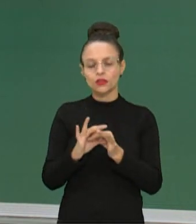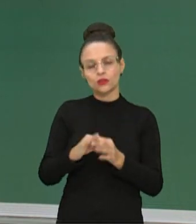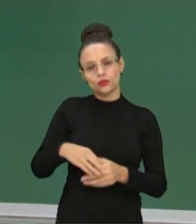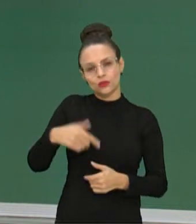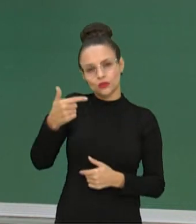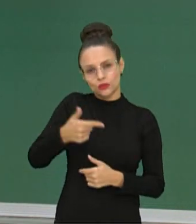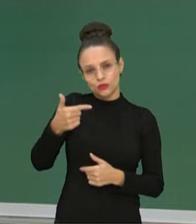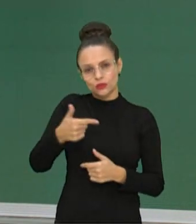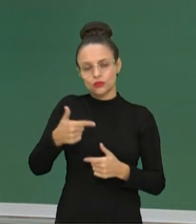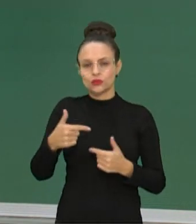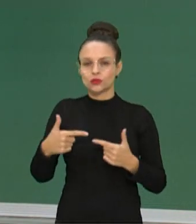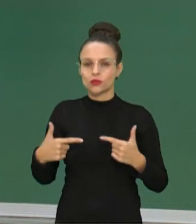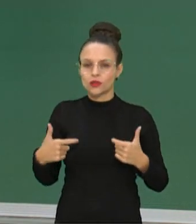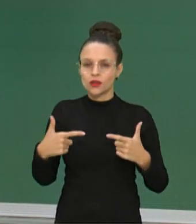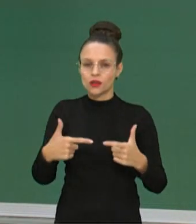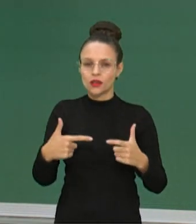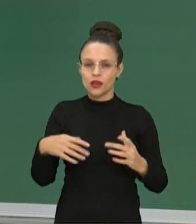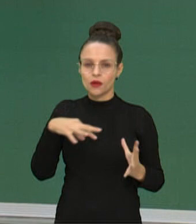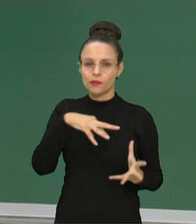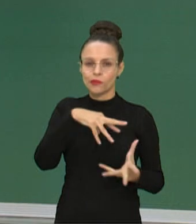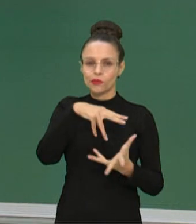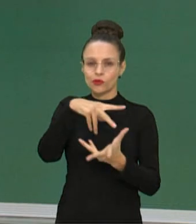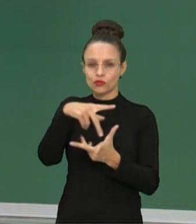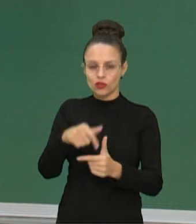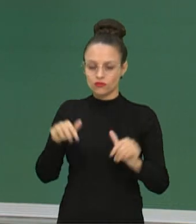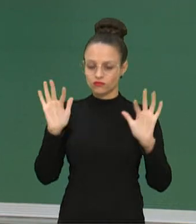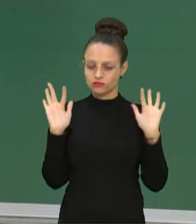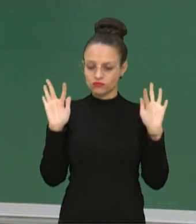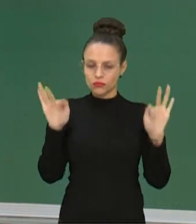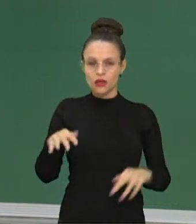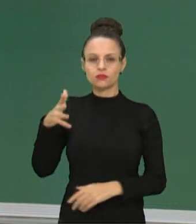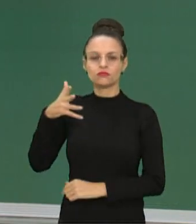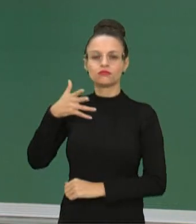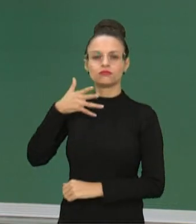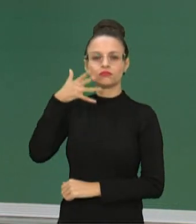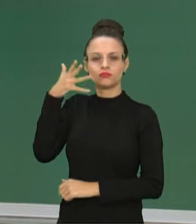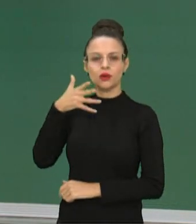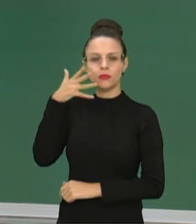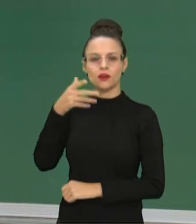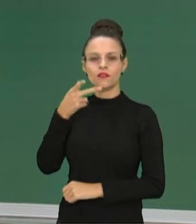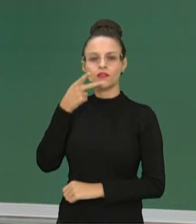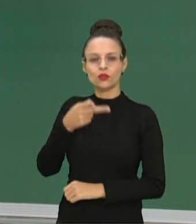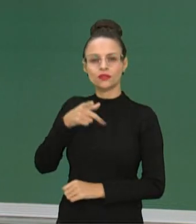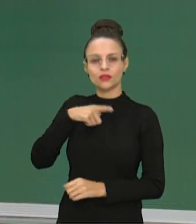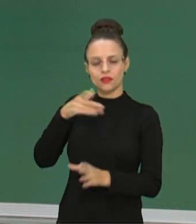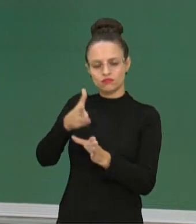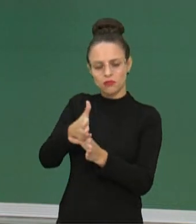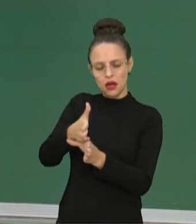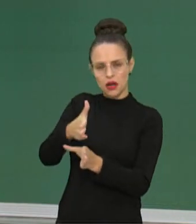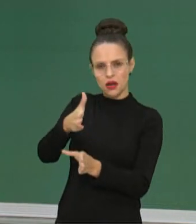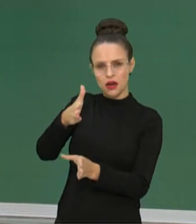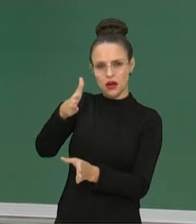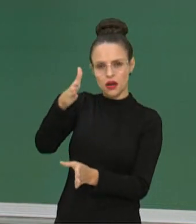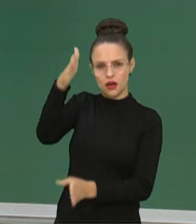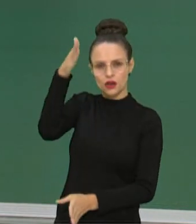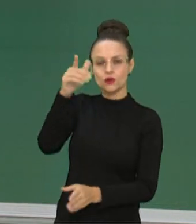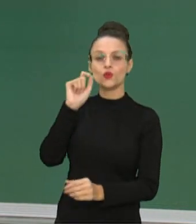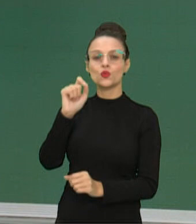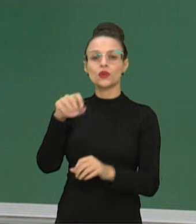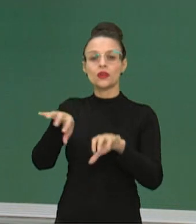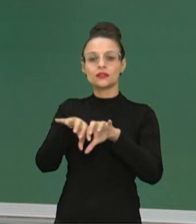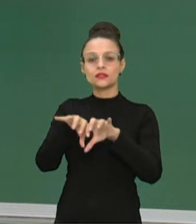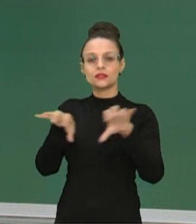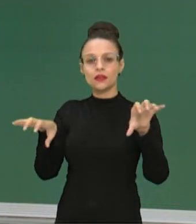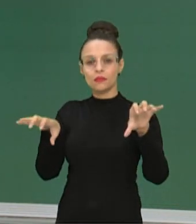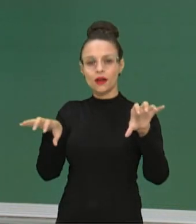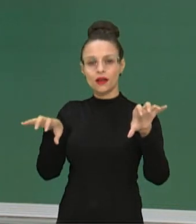o pronunciamento, quando termina a Segunda Guerra Mundial, ele diz que existe uma cortina de ferro que separa o